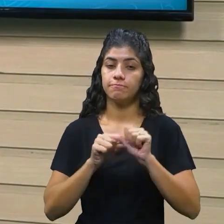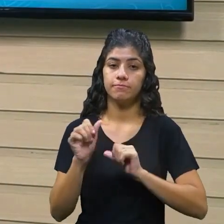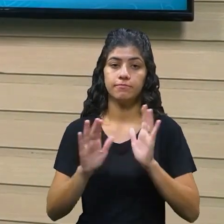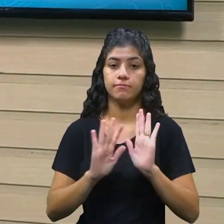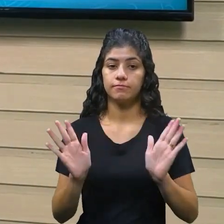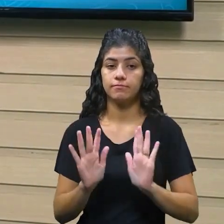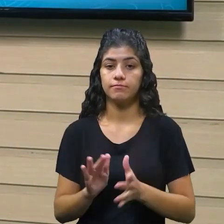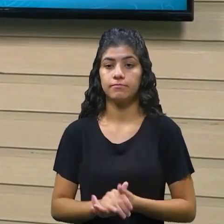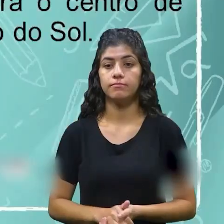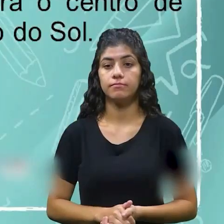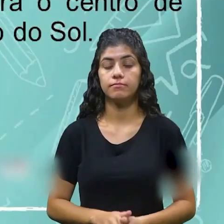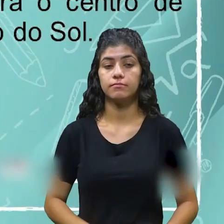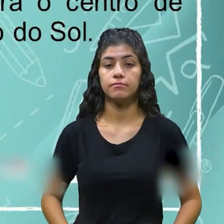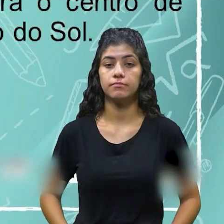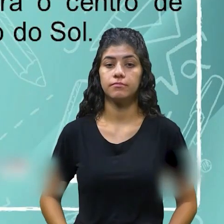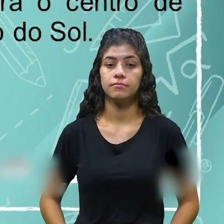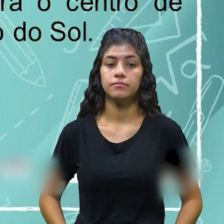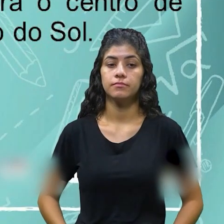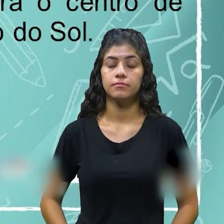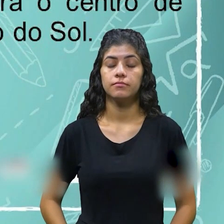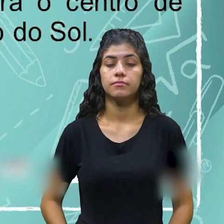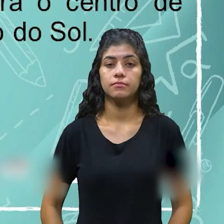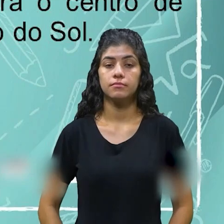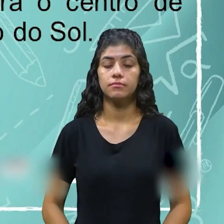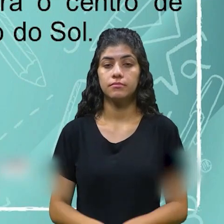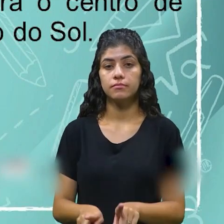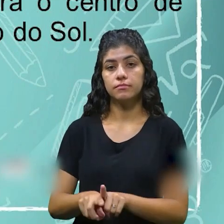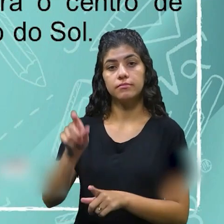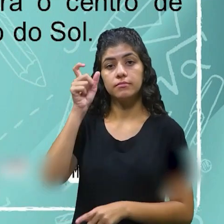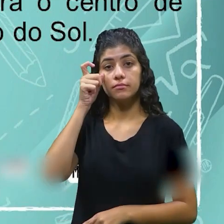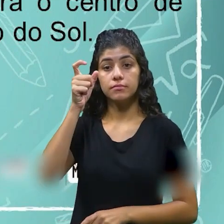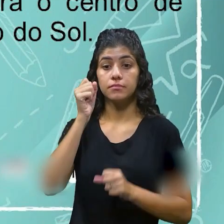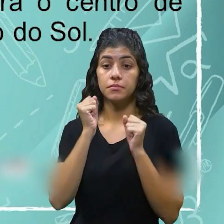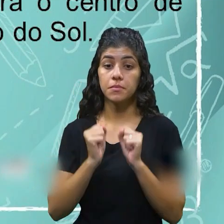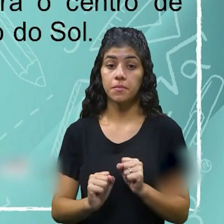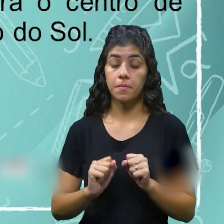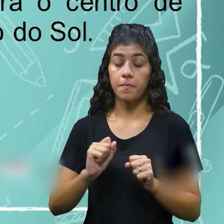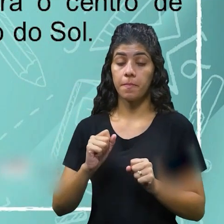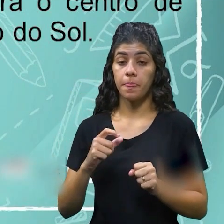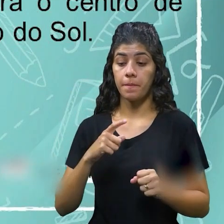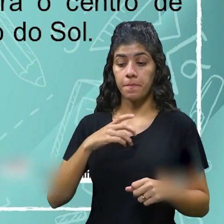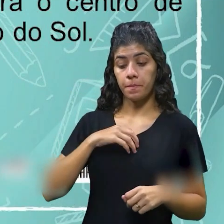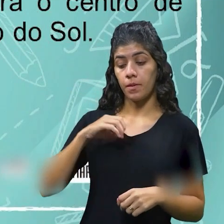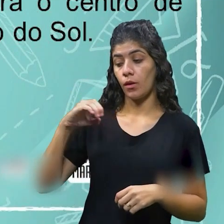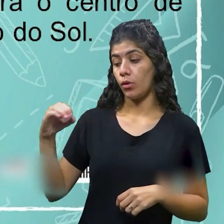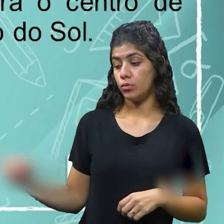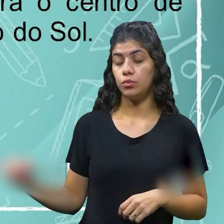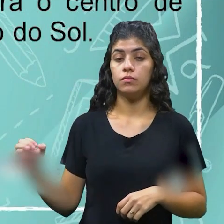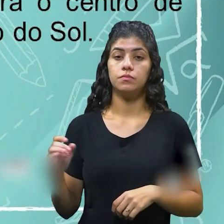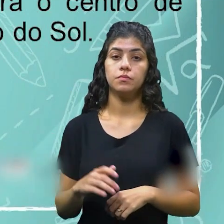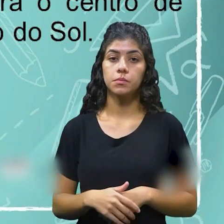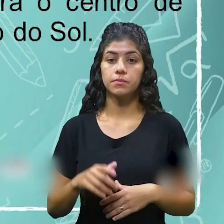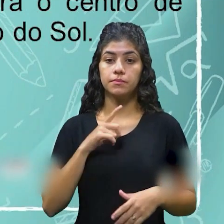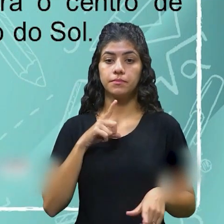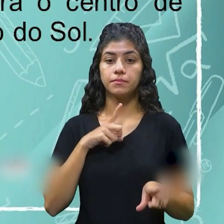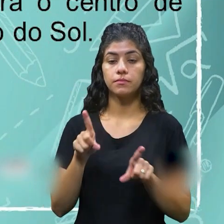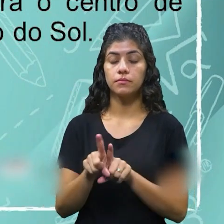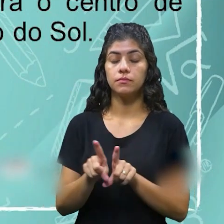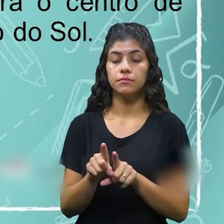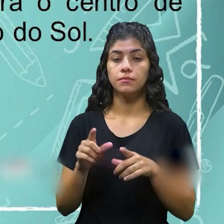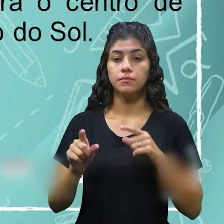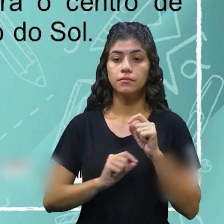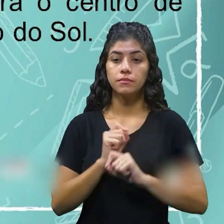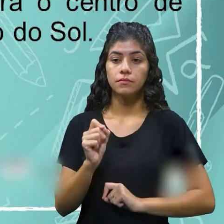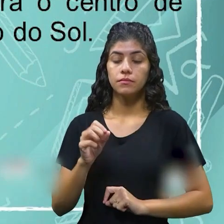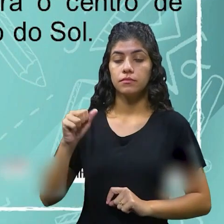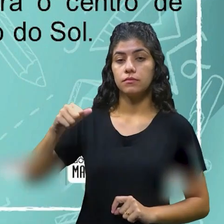ali diferença. Tem outro fato interessante, é que o centro de massa pode estar fora do corpo. Assim sendo, a existência do